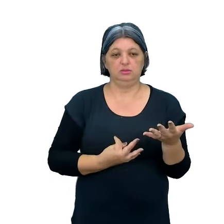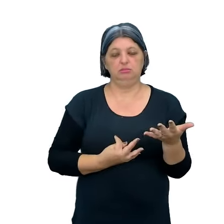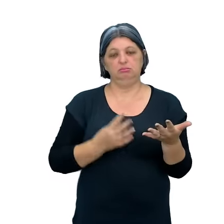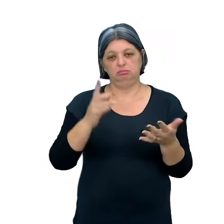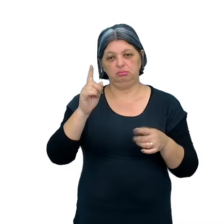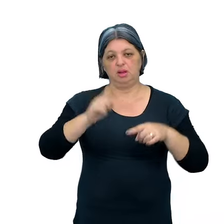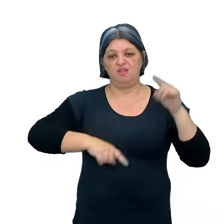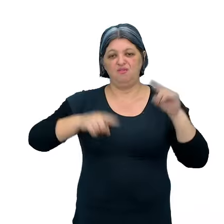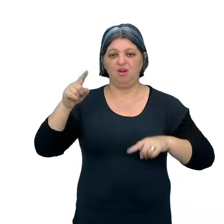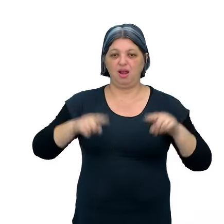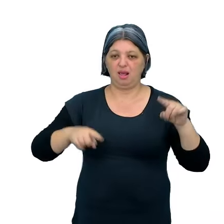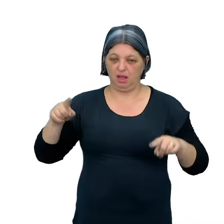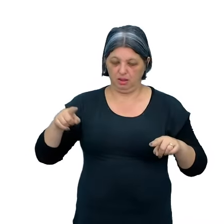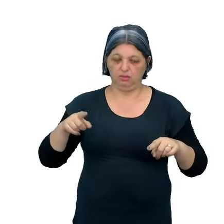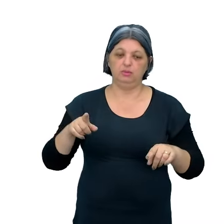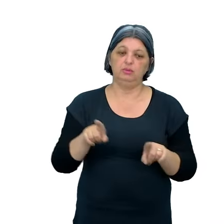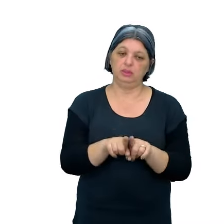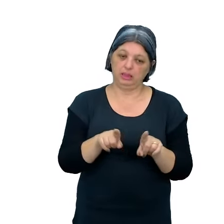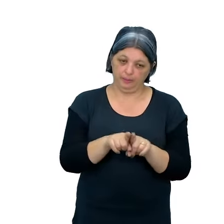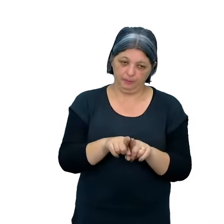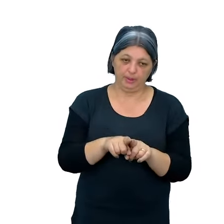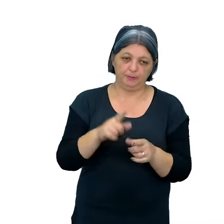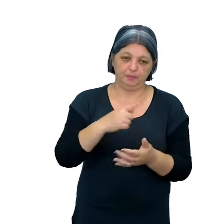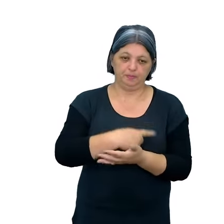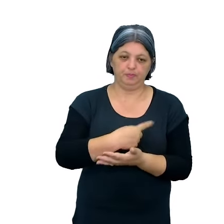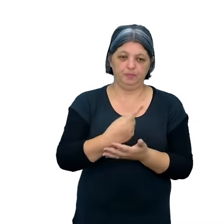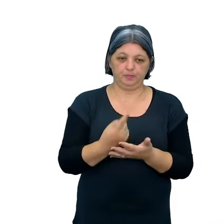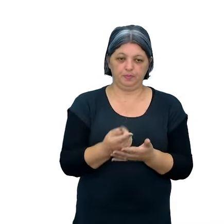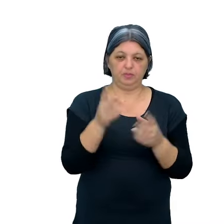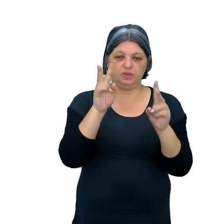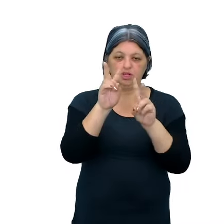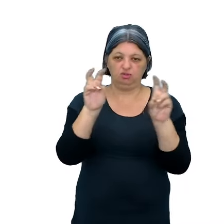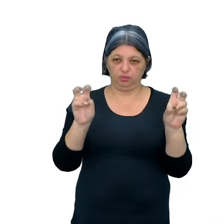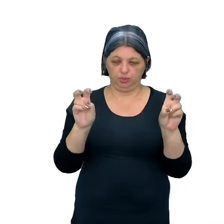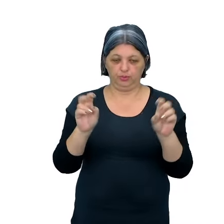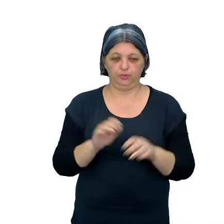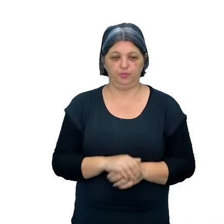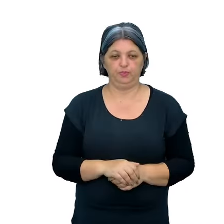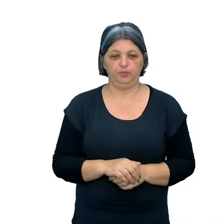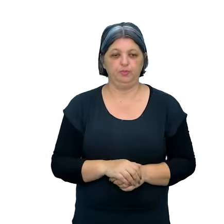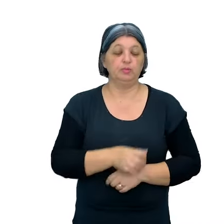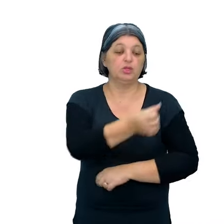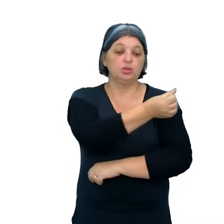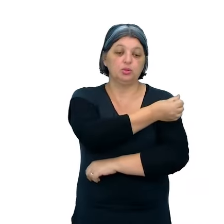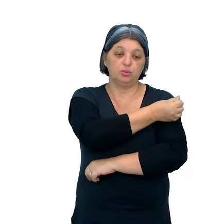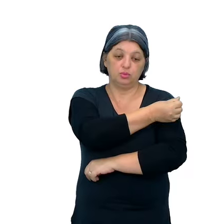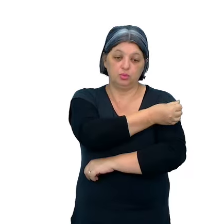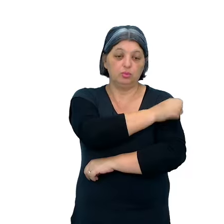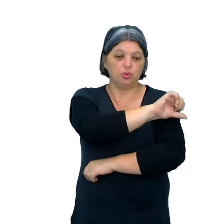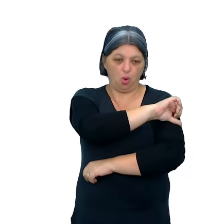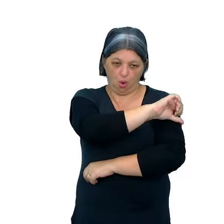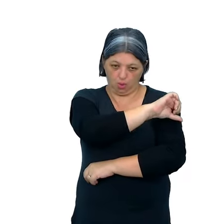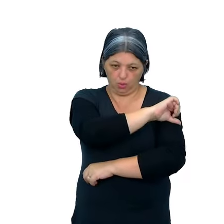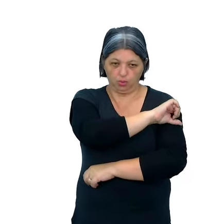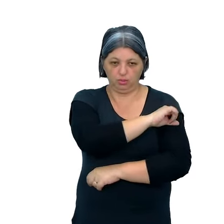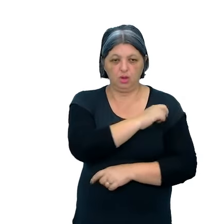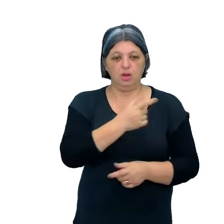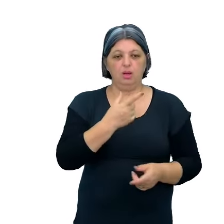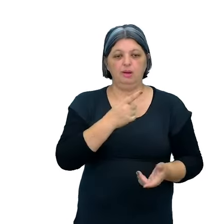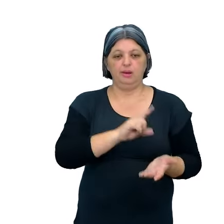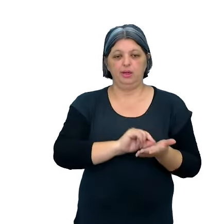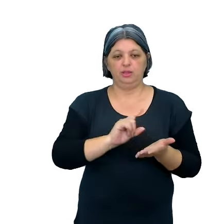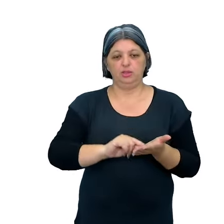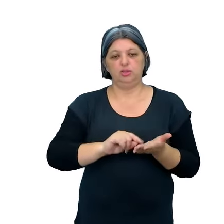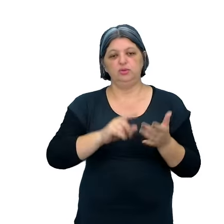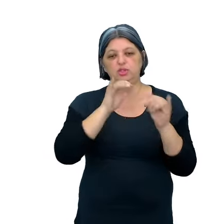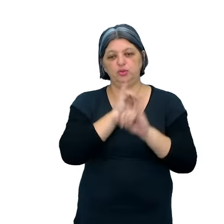então serão estudados também o gênero título. No 9º ano, artigo de divulgação científica.